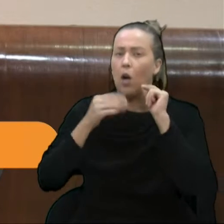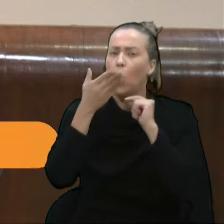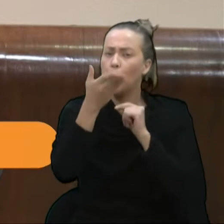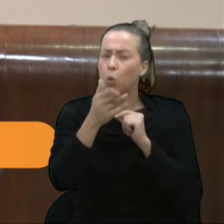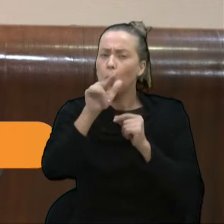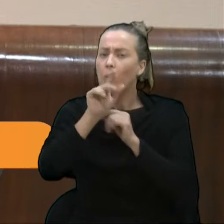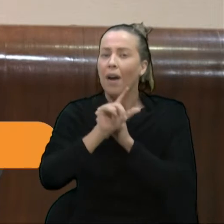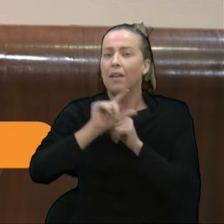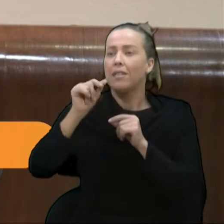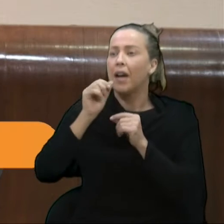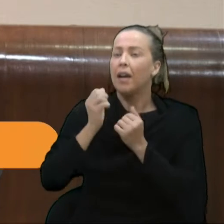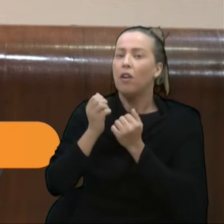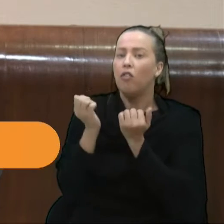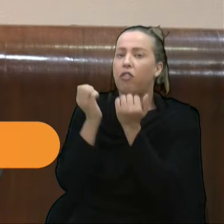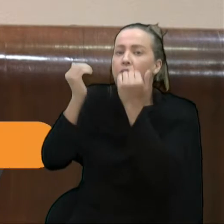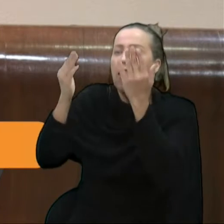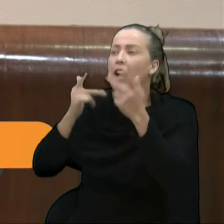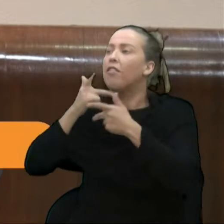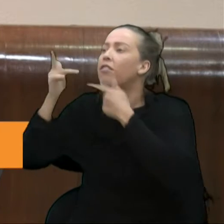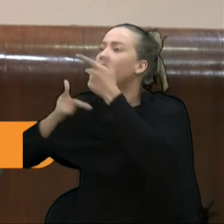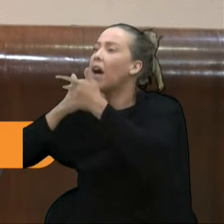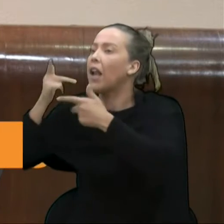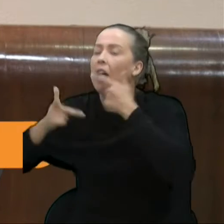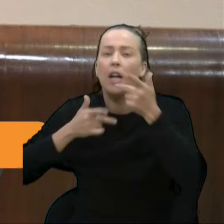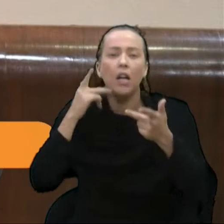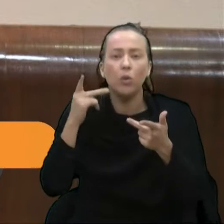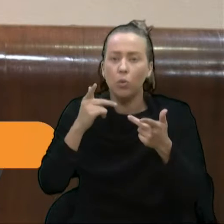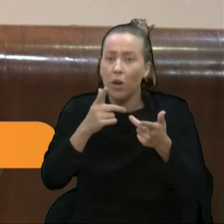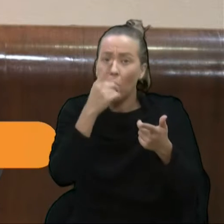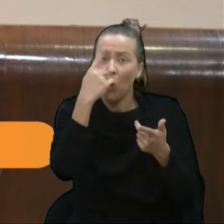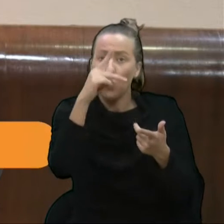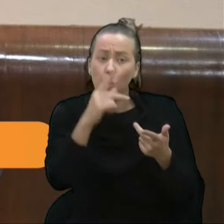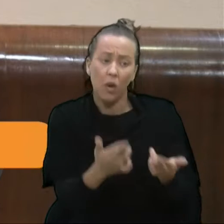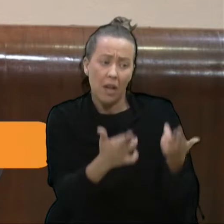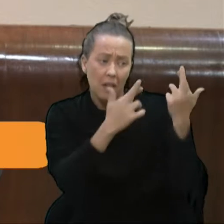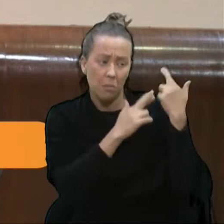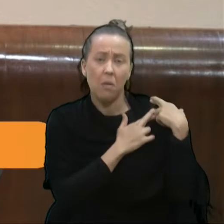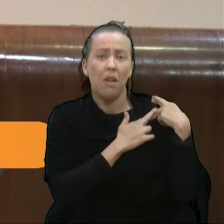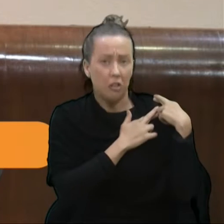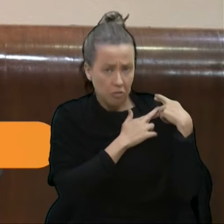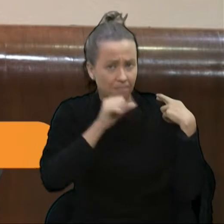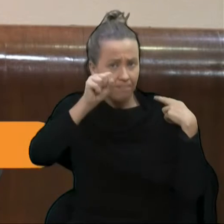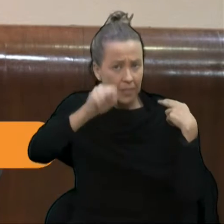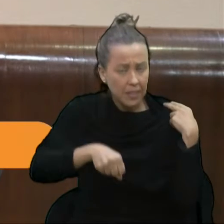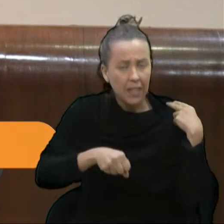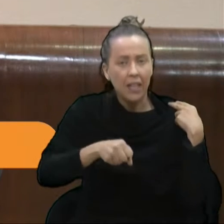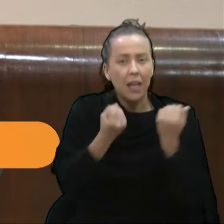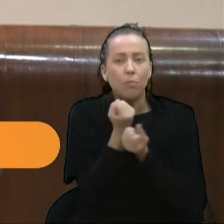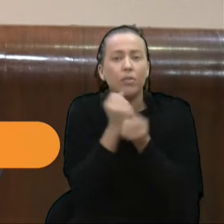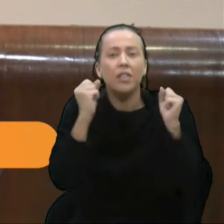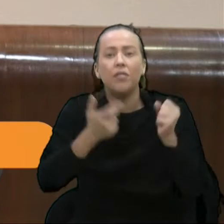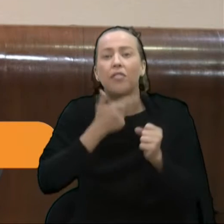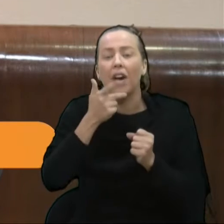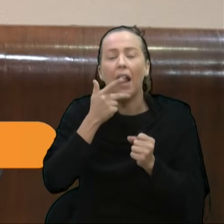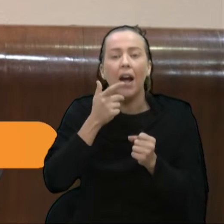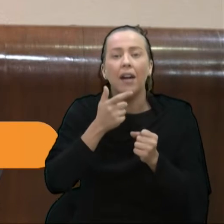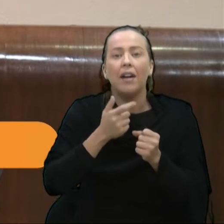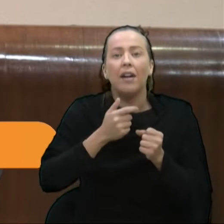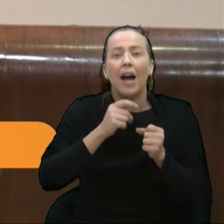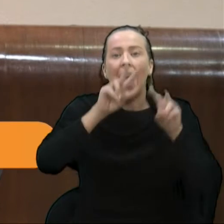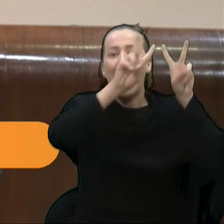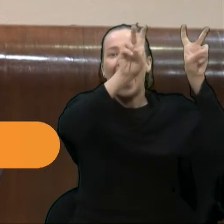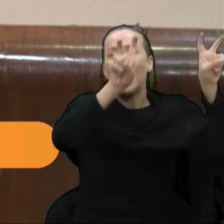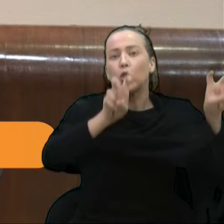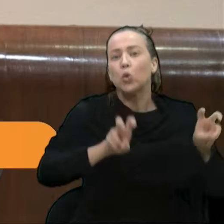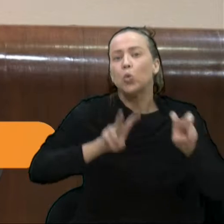tendo essa responsabilidade de estar em diferentes estados ou lugares ou momentos por não